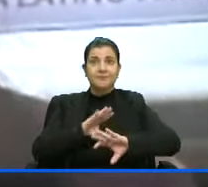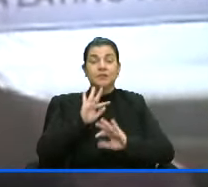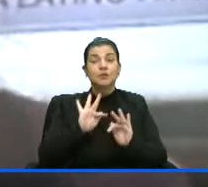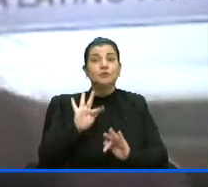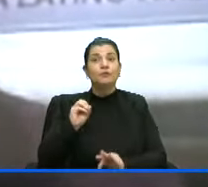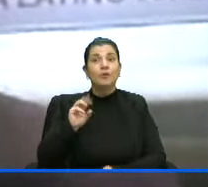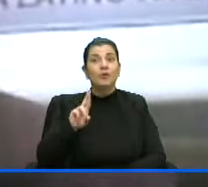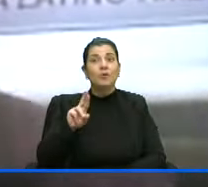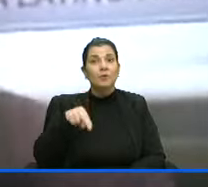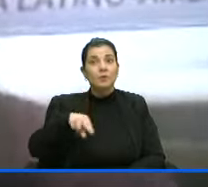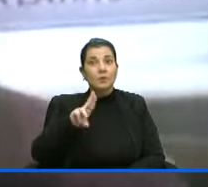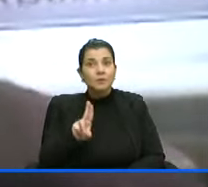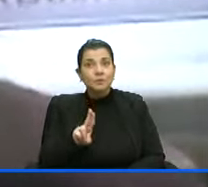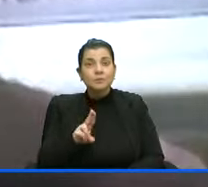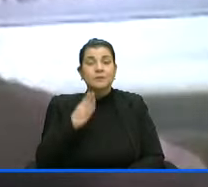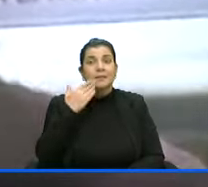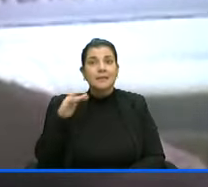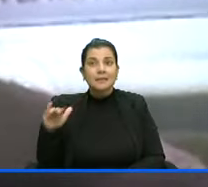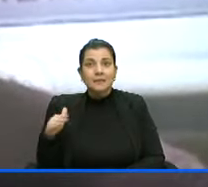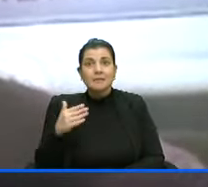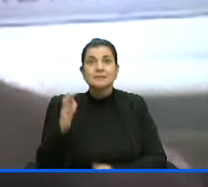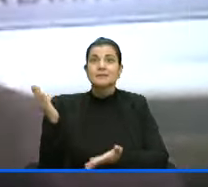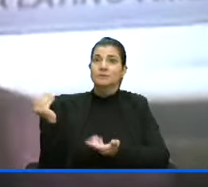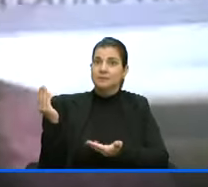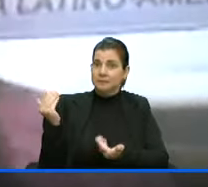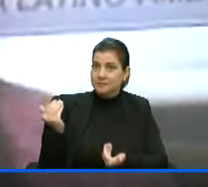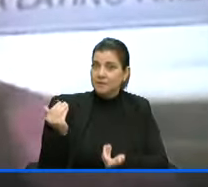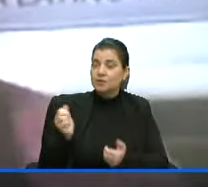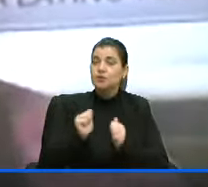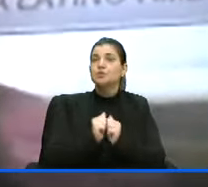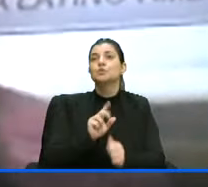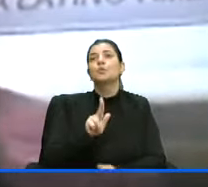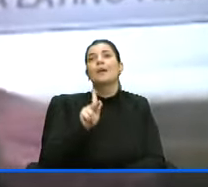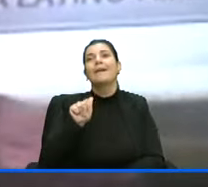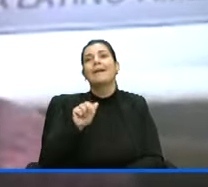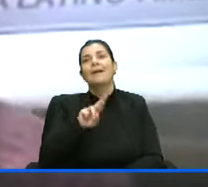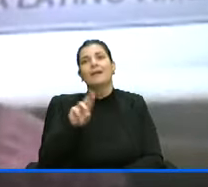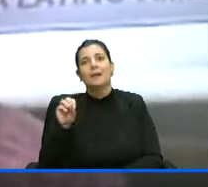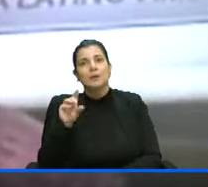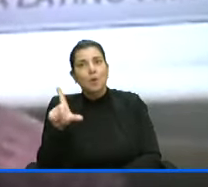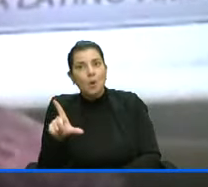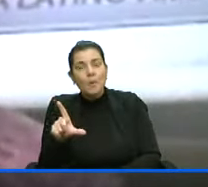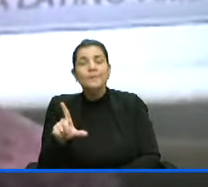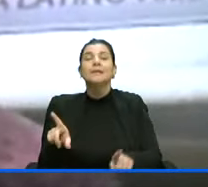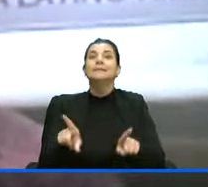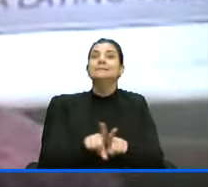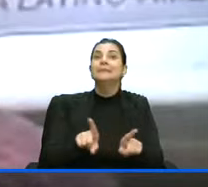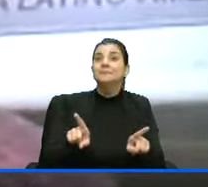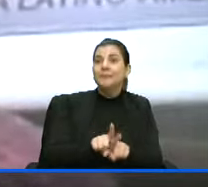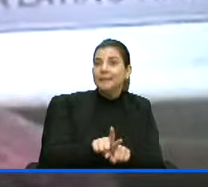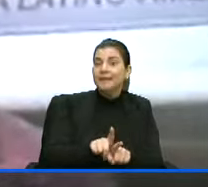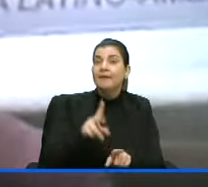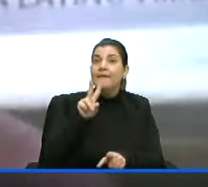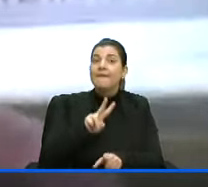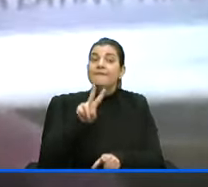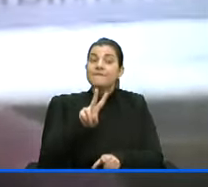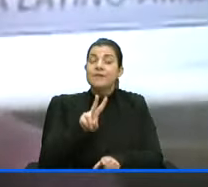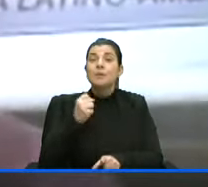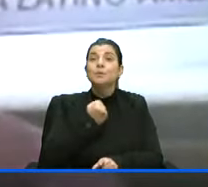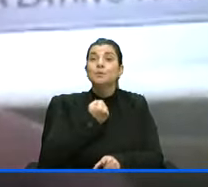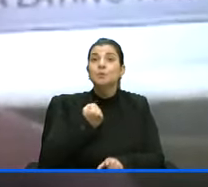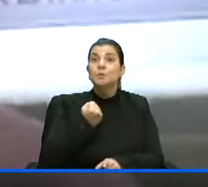Adolescente, sobretudo na pessoa da Carol aí, né? Nós queremos também ver o número de crianças atendidas na